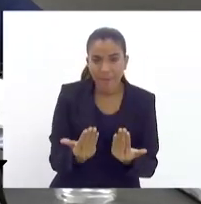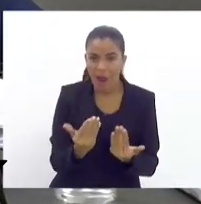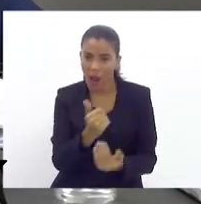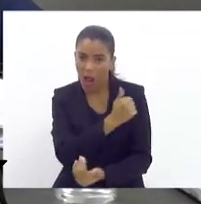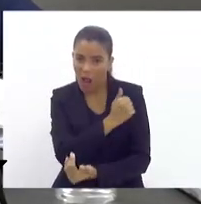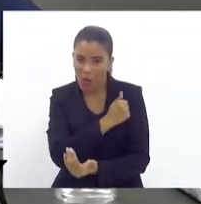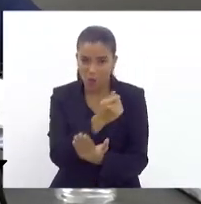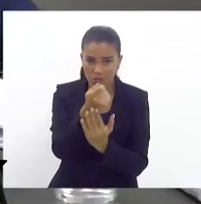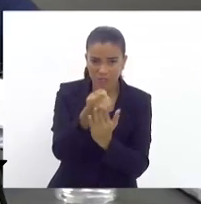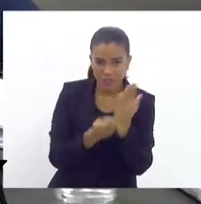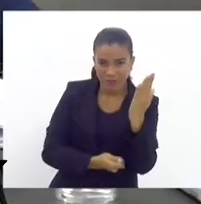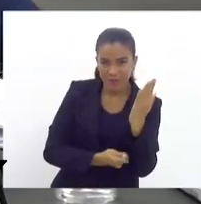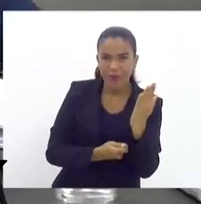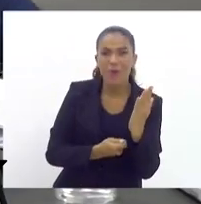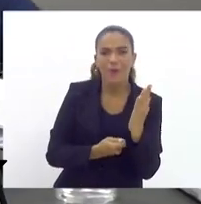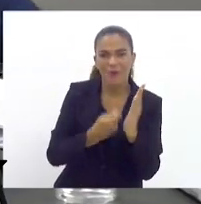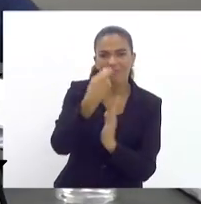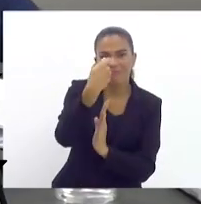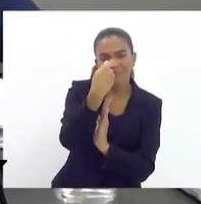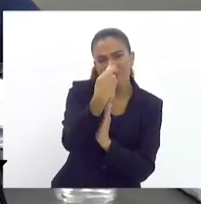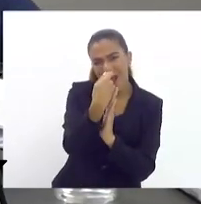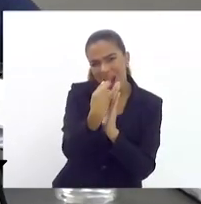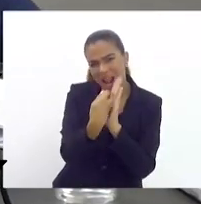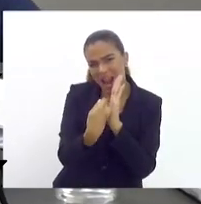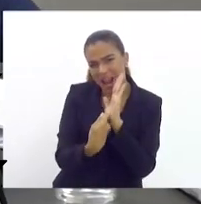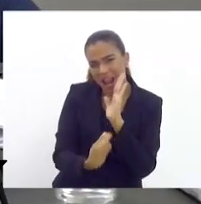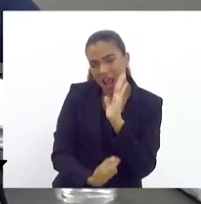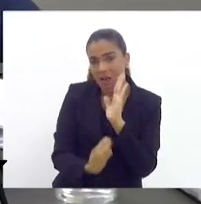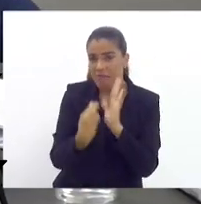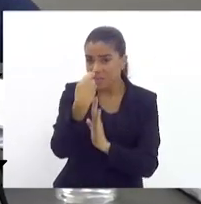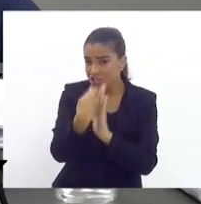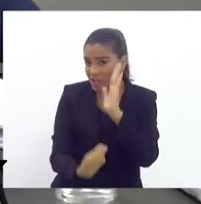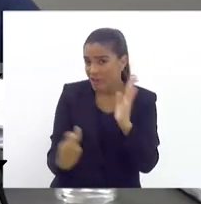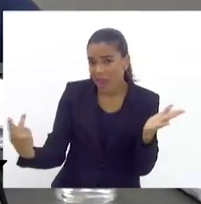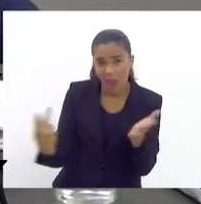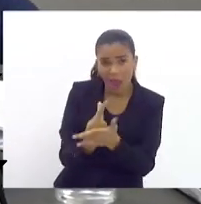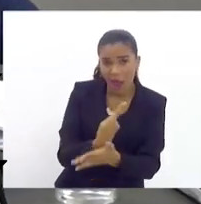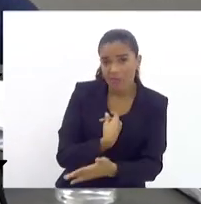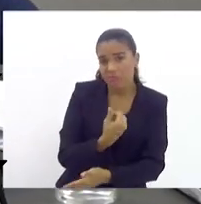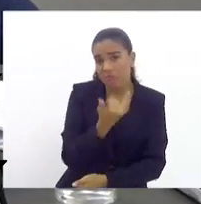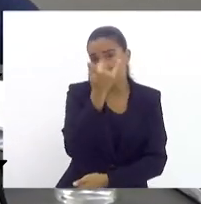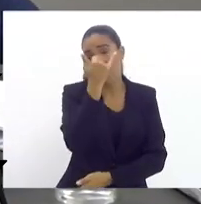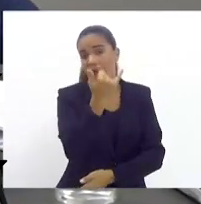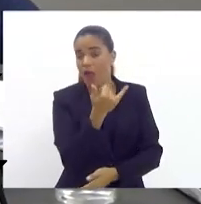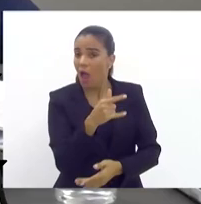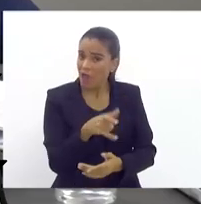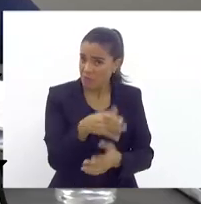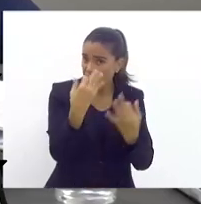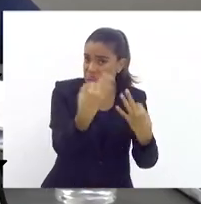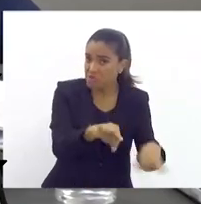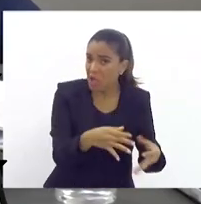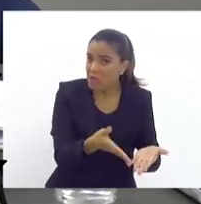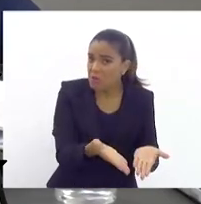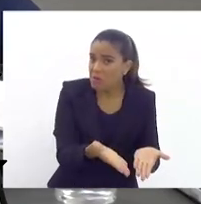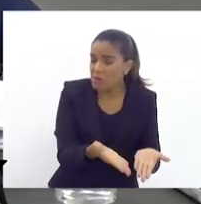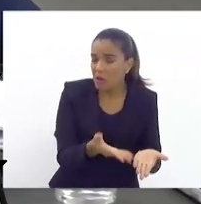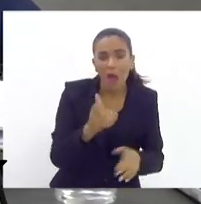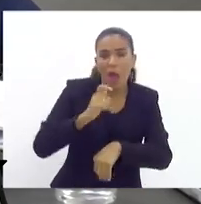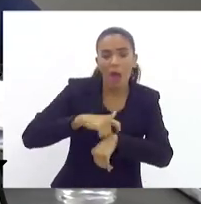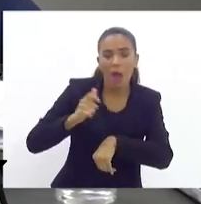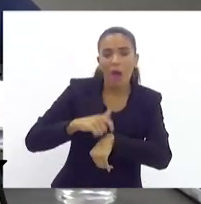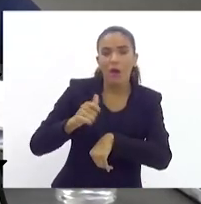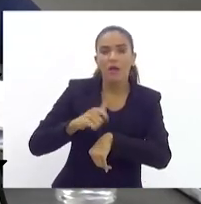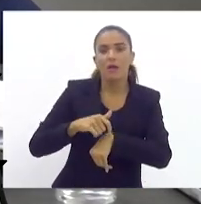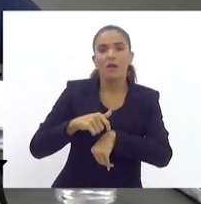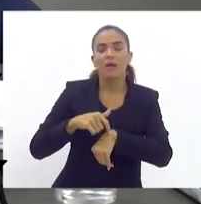aluno escreveu, por exemplo, numa redação, a escrever errado, e qualquer coisa pode ser considerada certa a partir do momento que